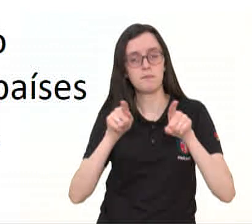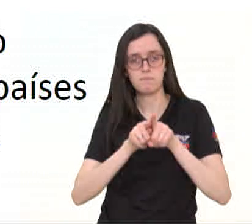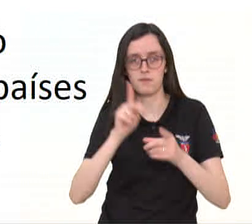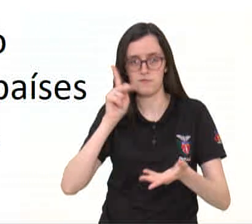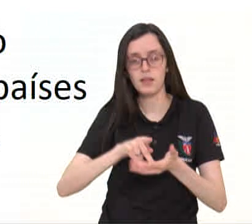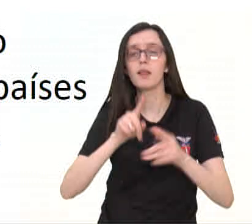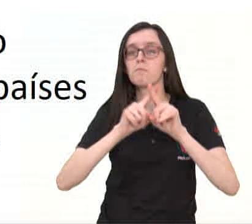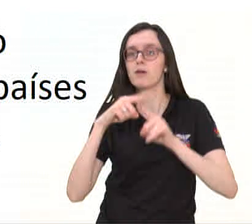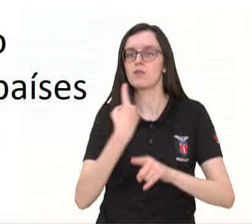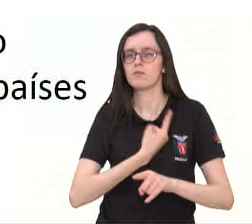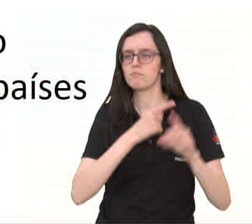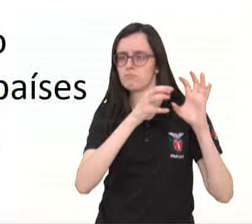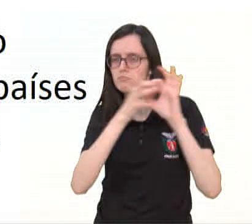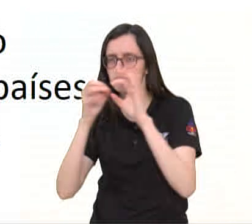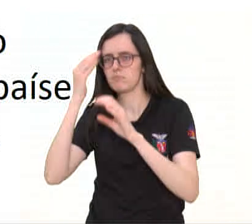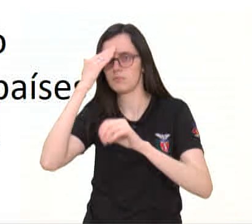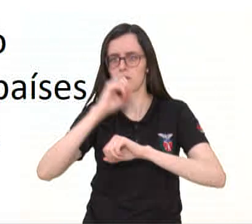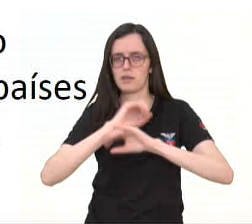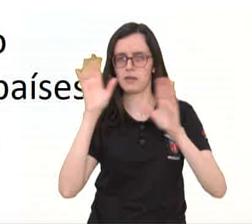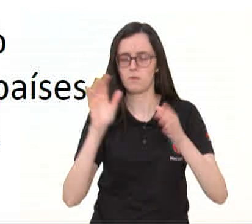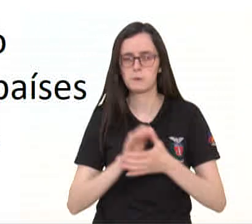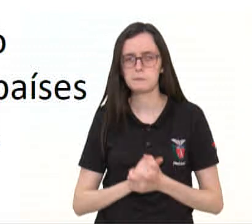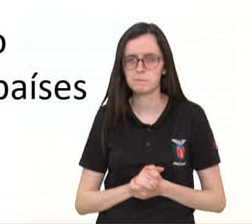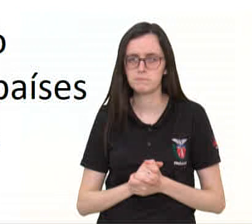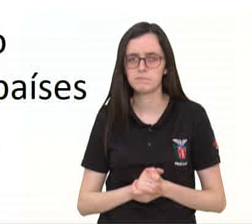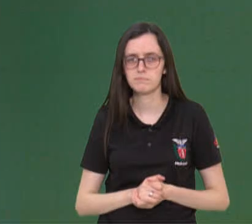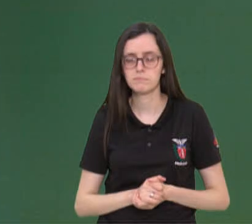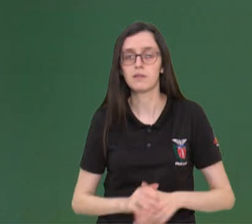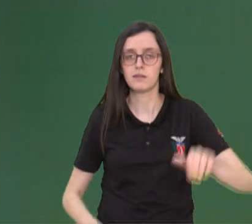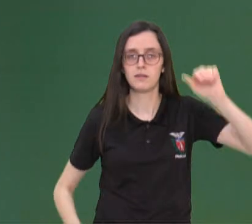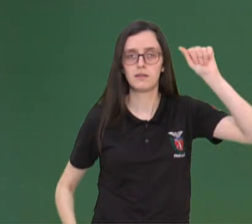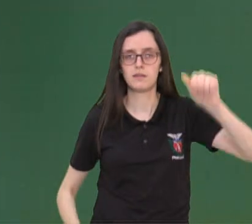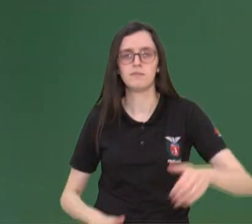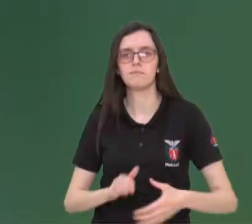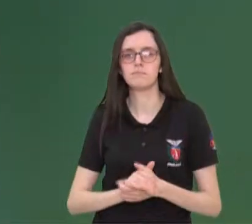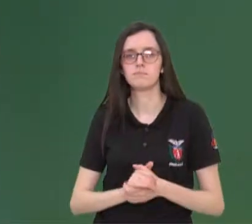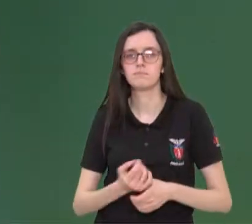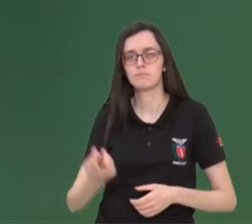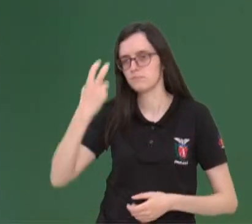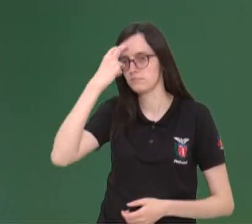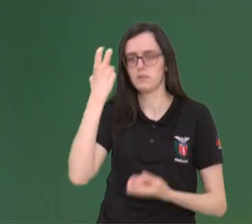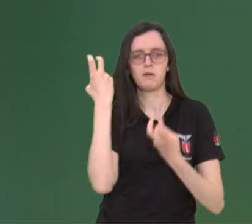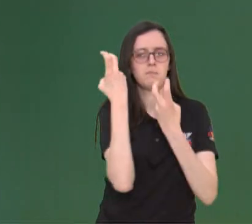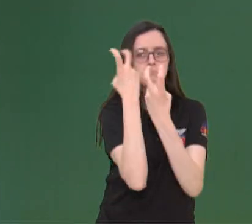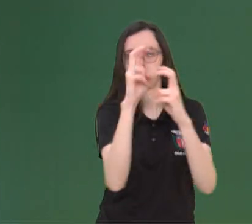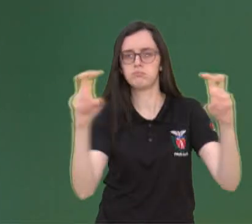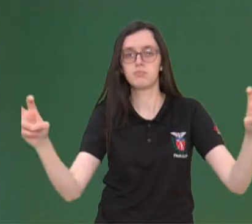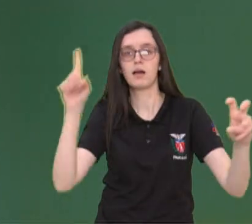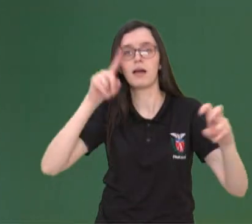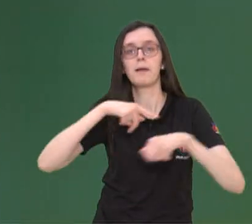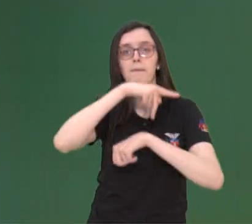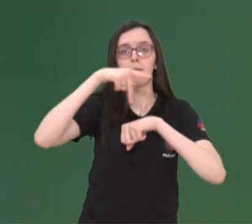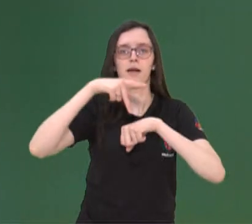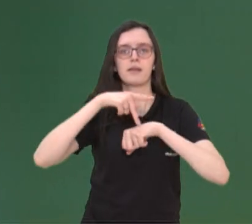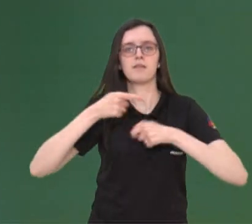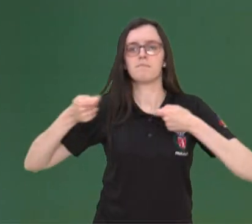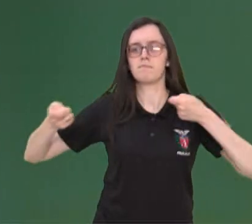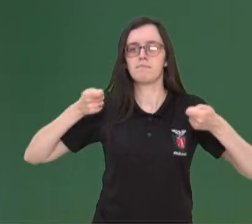mas vamos contextualizar isso. Letra A. O aculturamento dos países centrais sobre